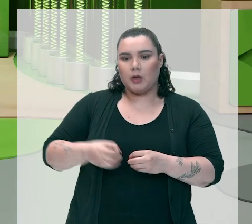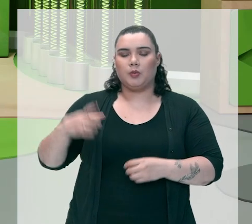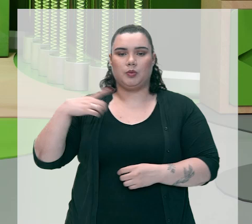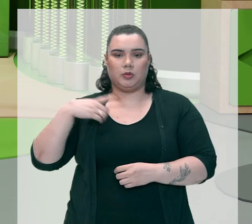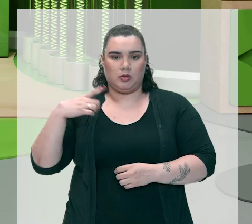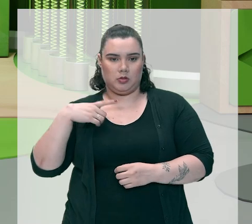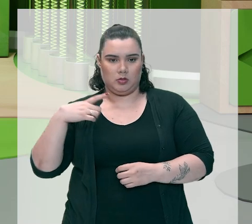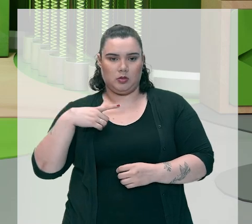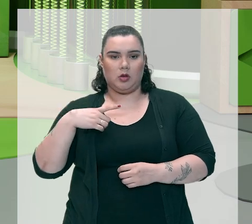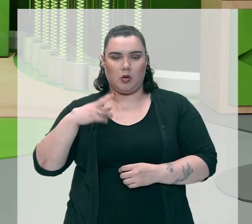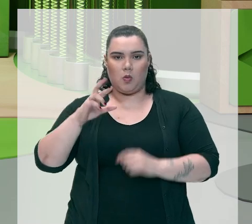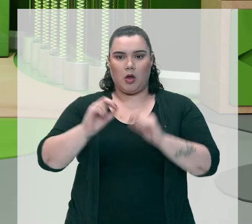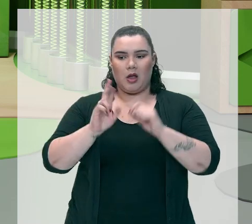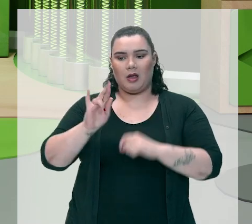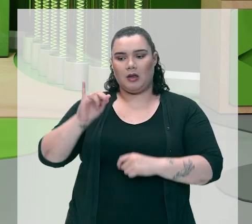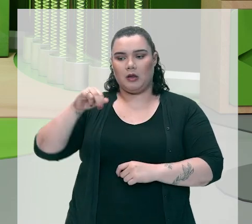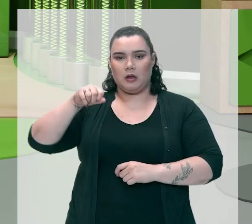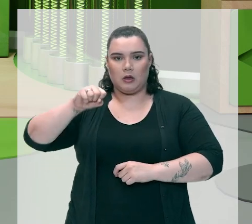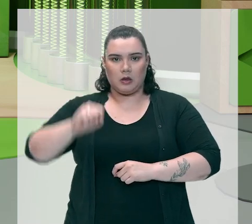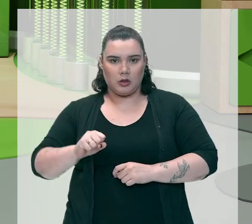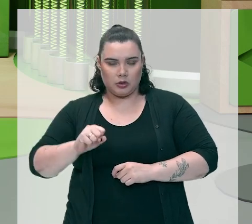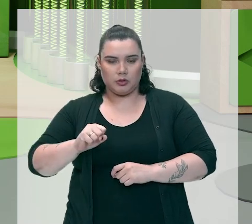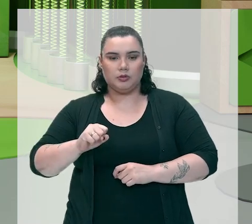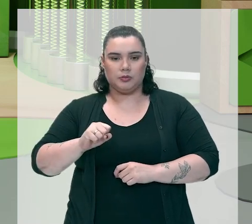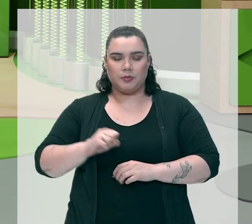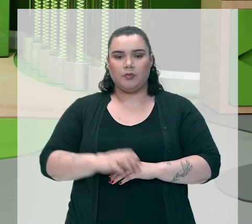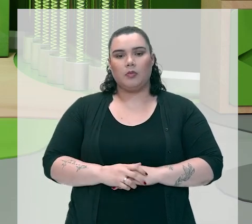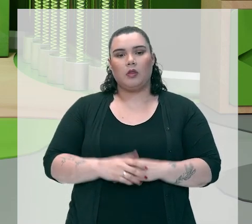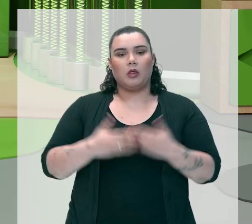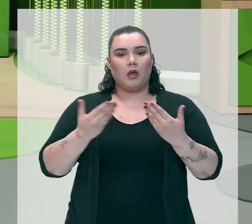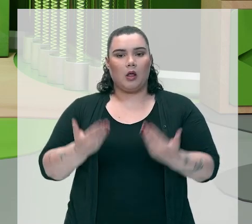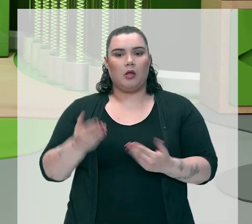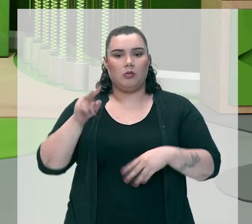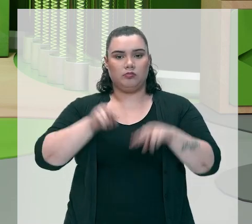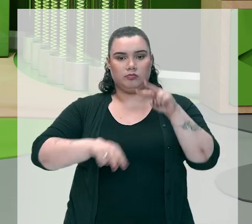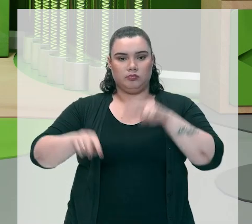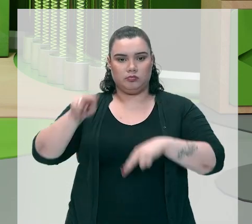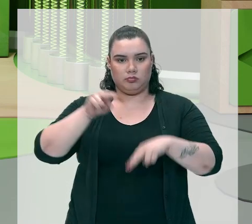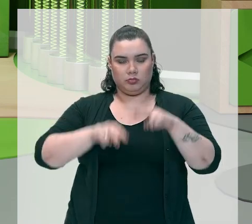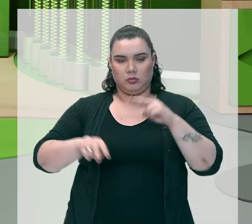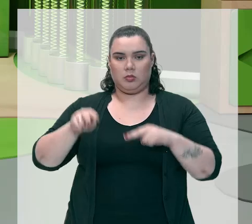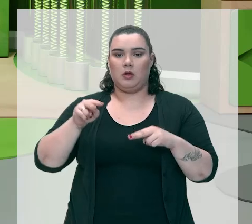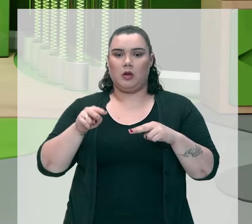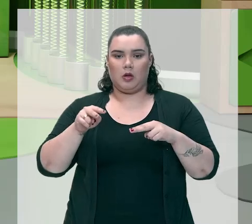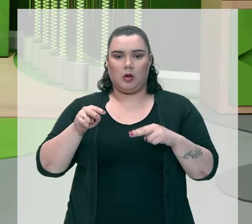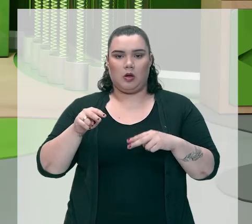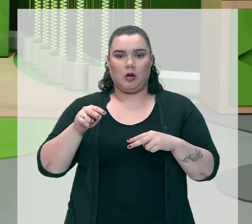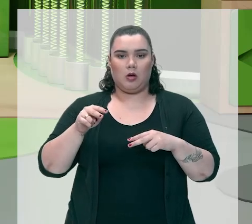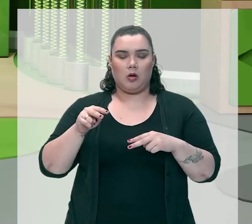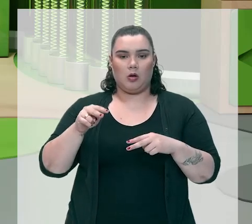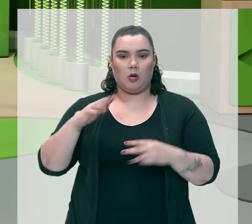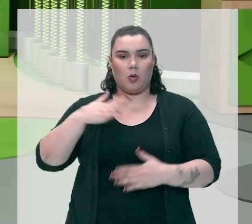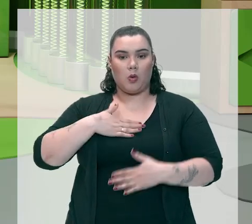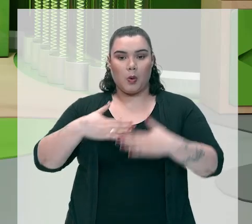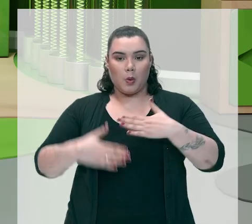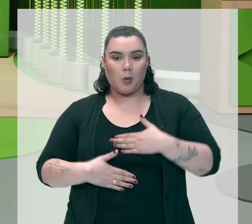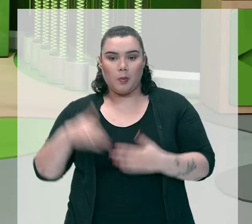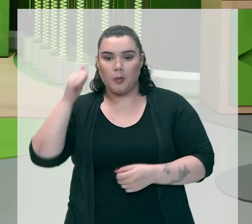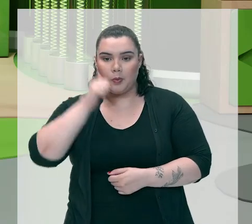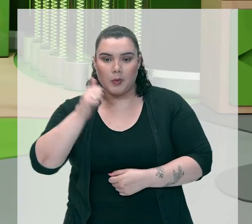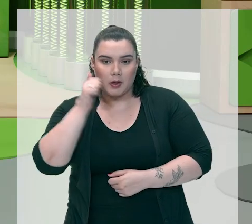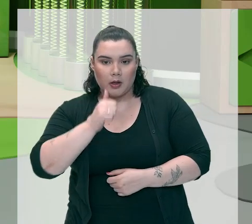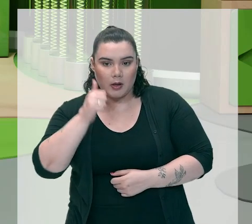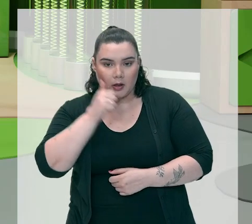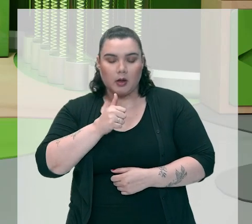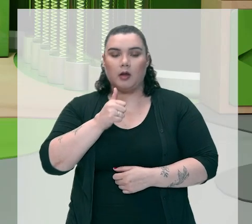ali próximas aos rins, como a gente está visualizando. E nesse caso, como a gente está visualizando um esquema do sistema